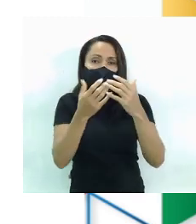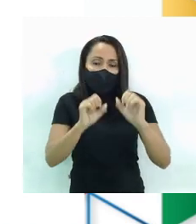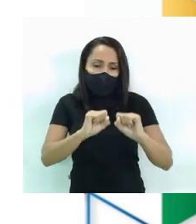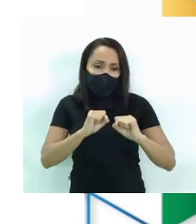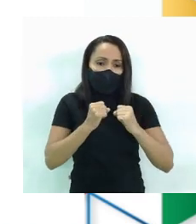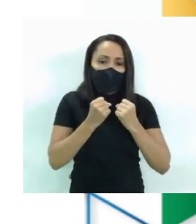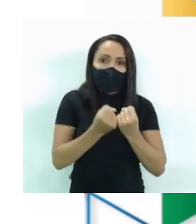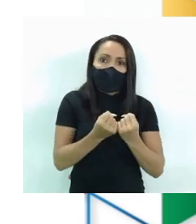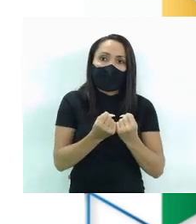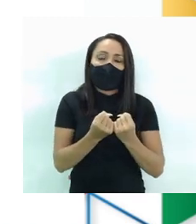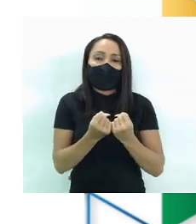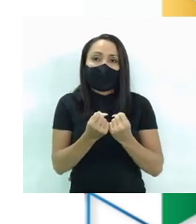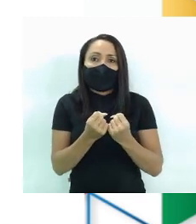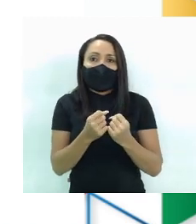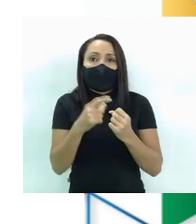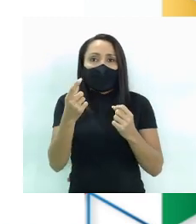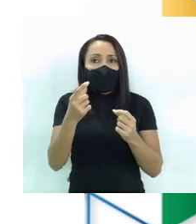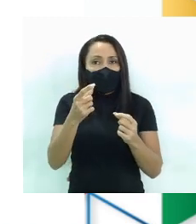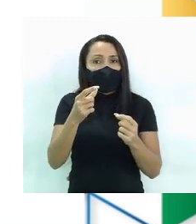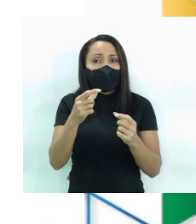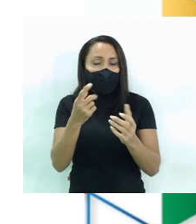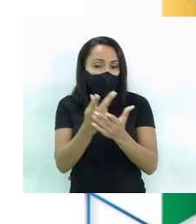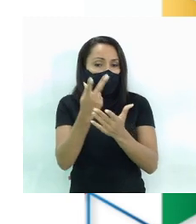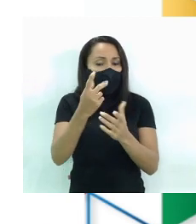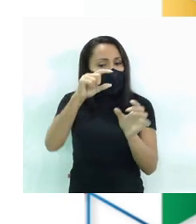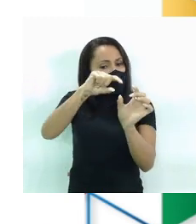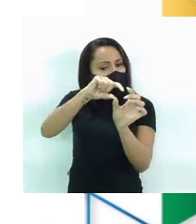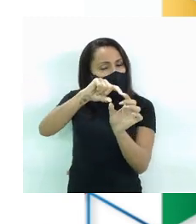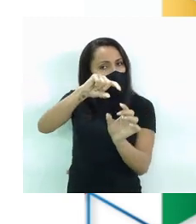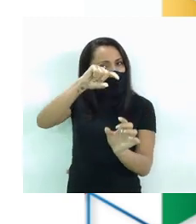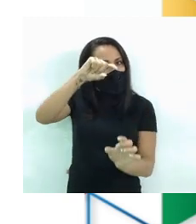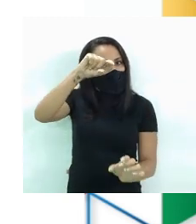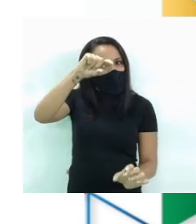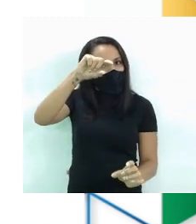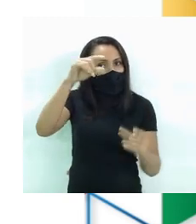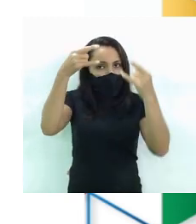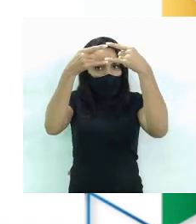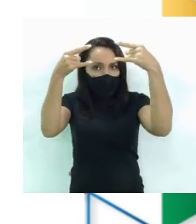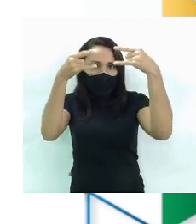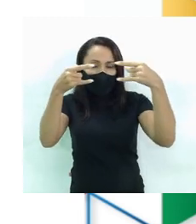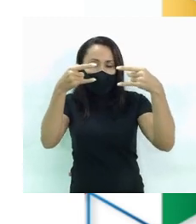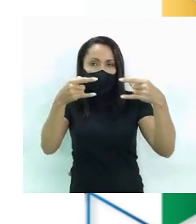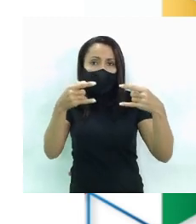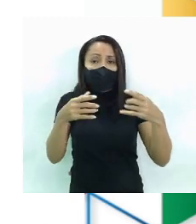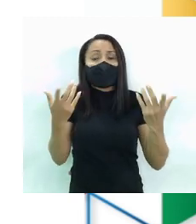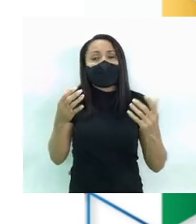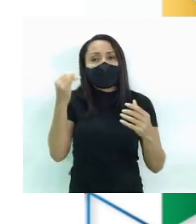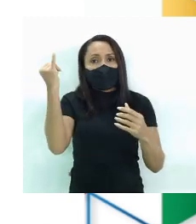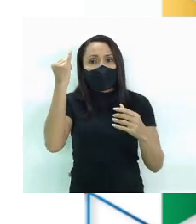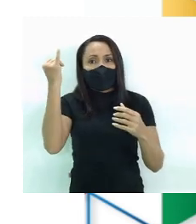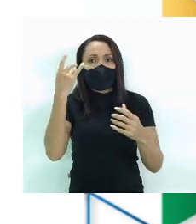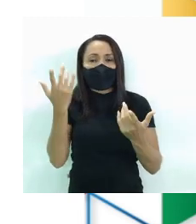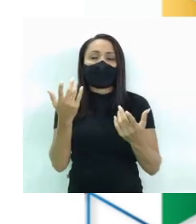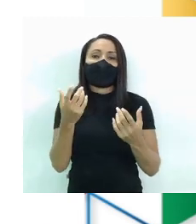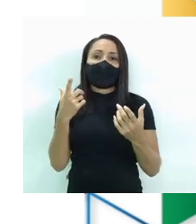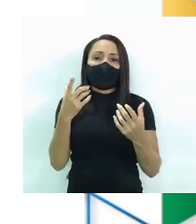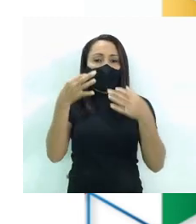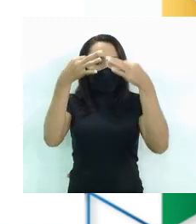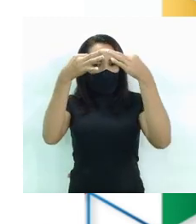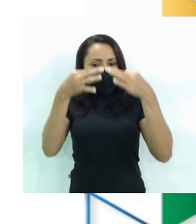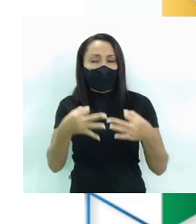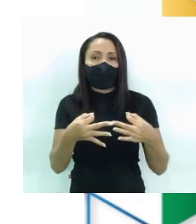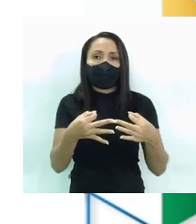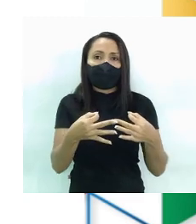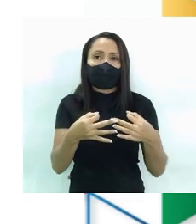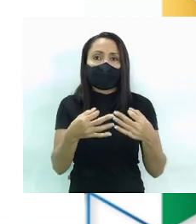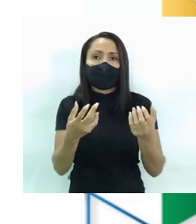é conduzido pela medula espinhal, tá certo? Então é importante nós mantermos a postura, né, o equilíbrio em todos